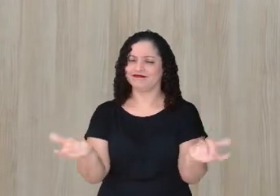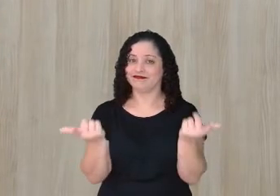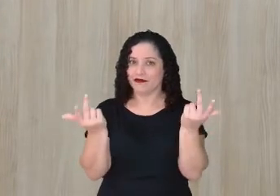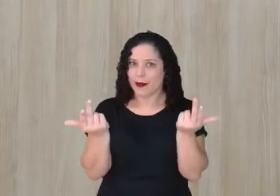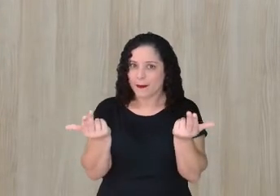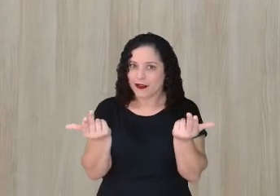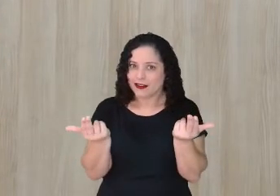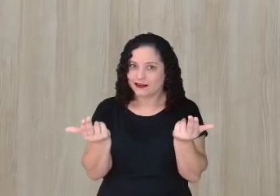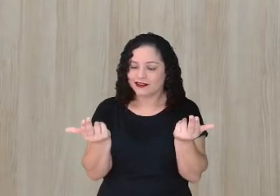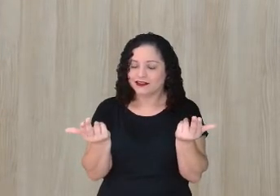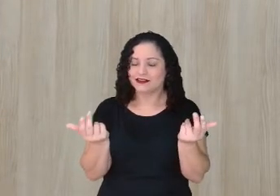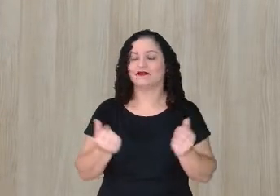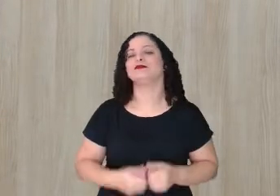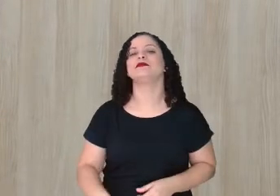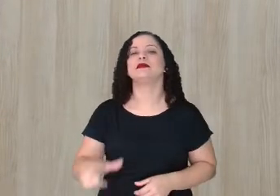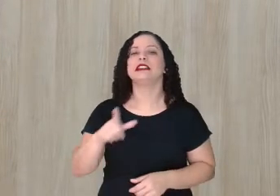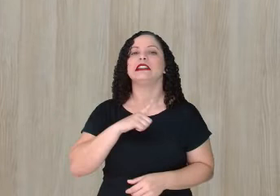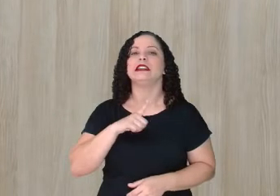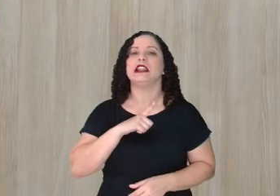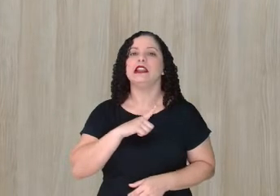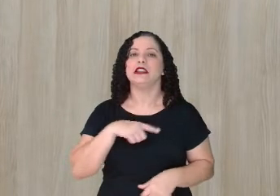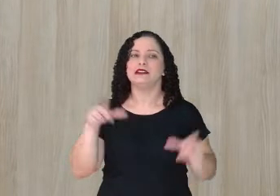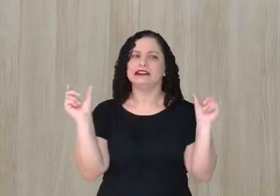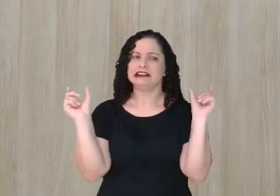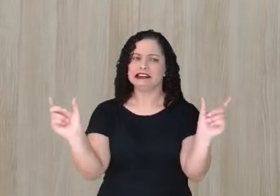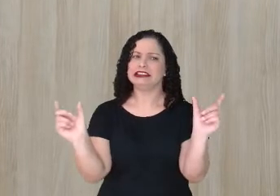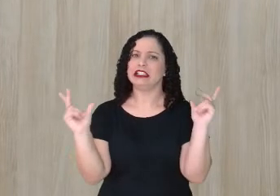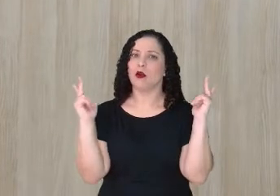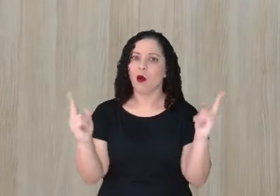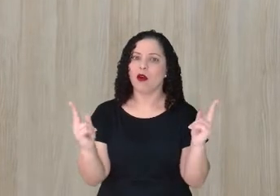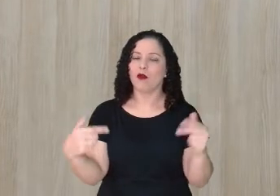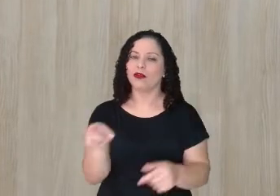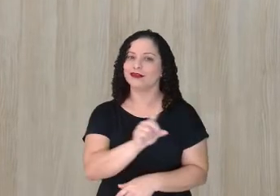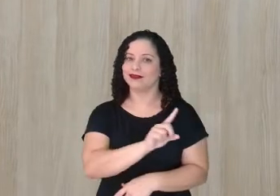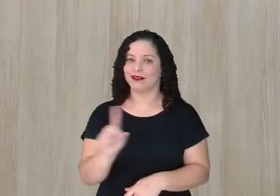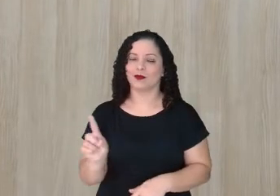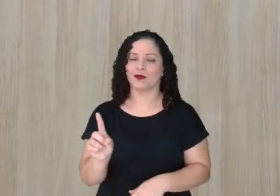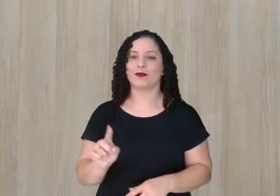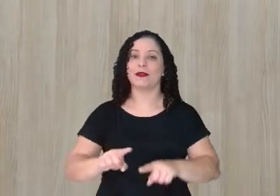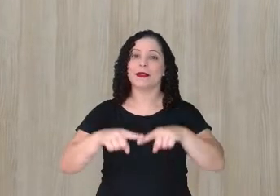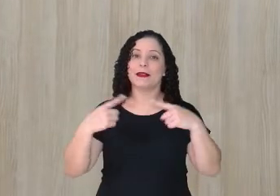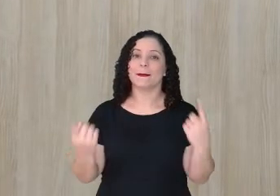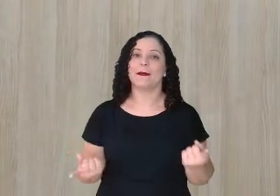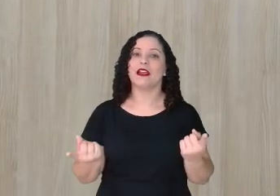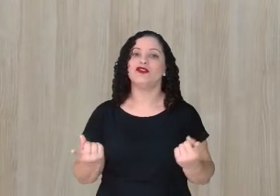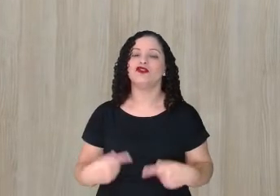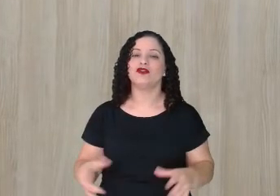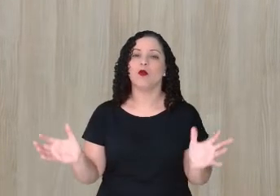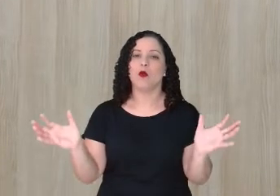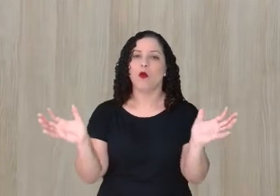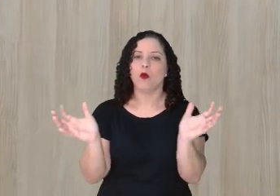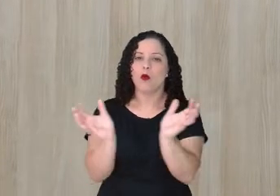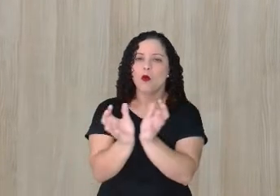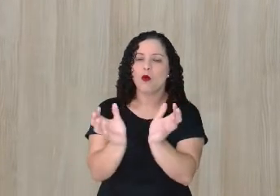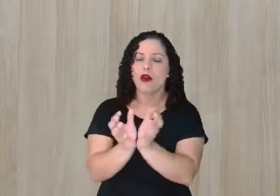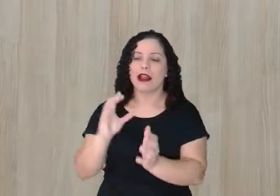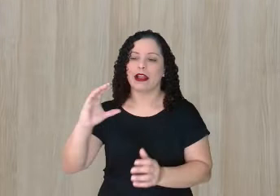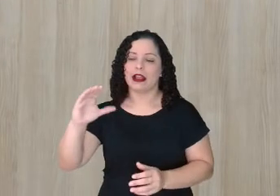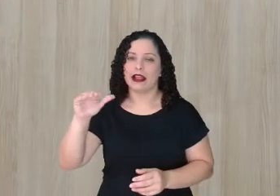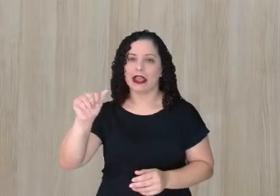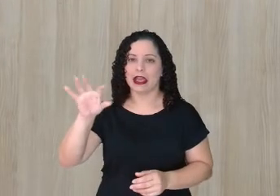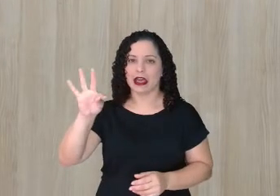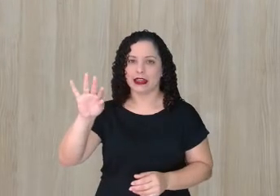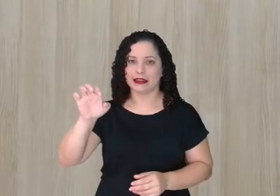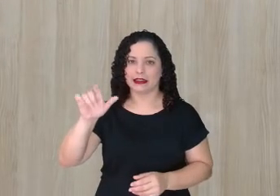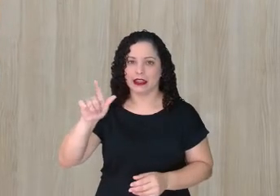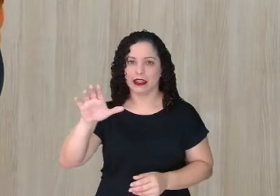idênticas, não é? Tem a mesma grafia? Não tem. Mas categoria representa